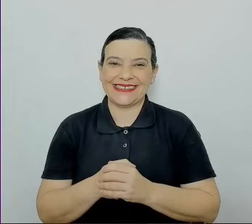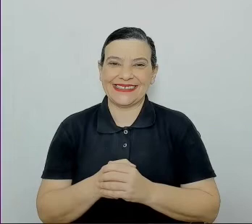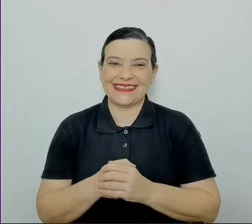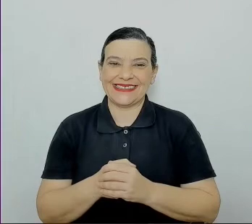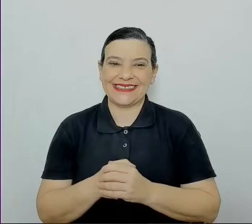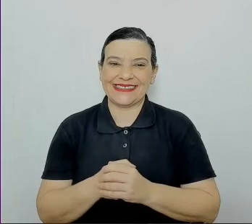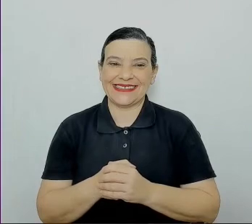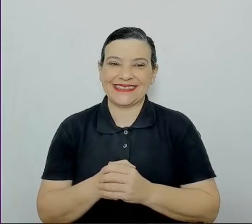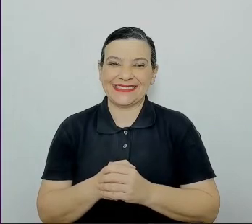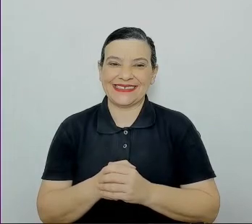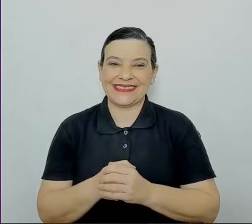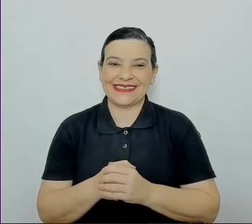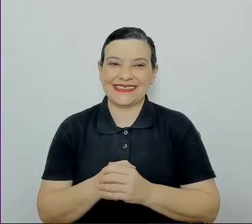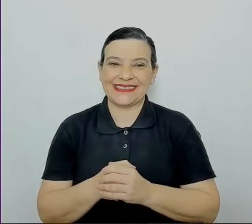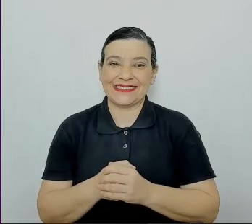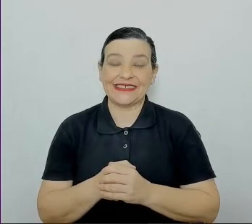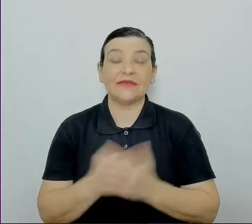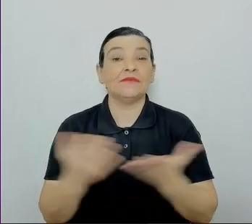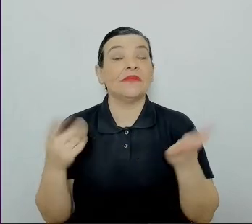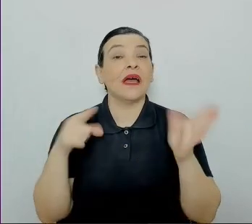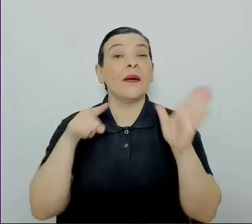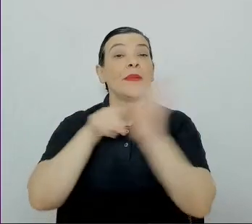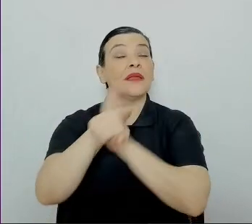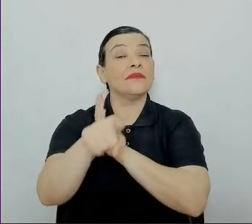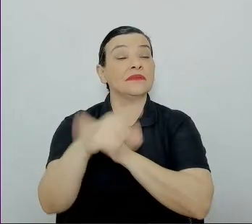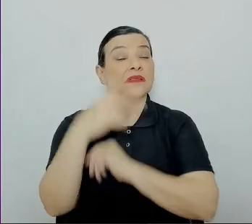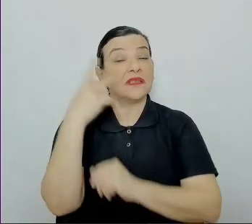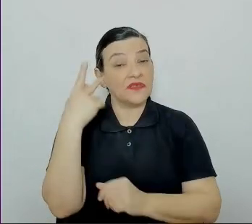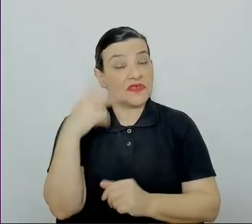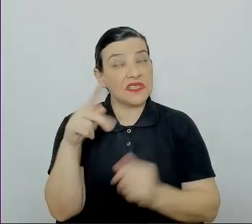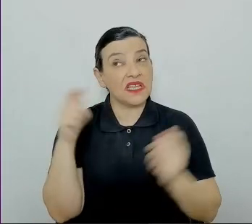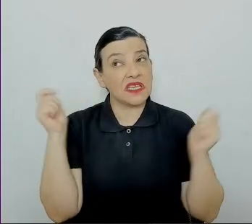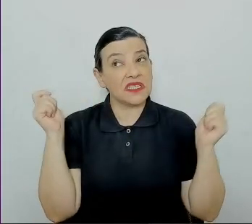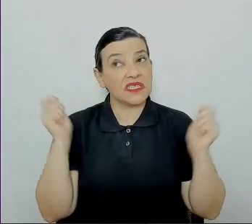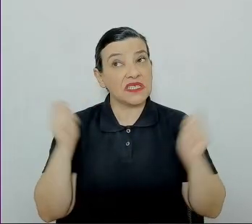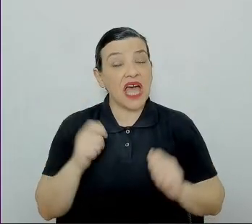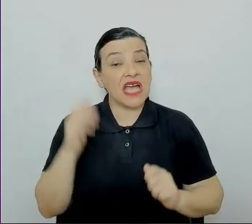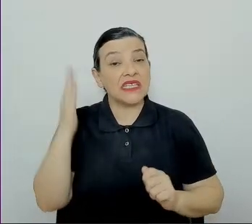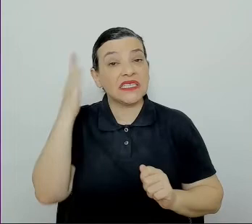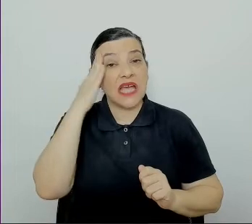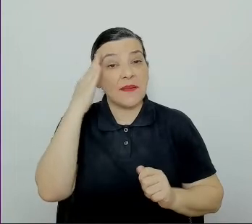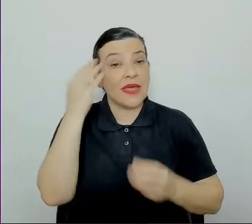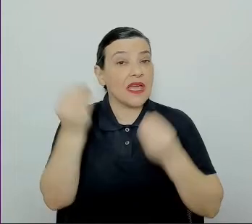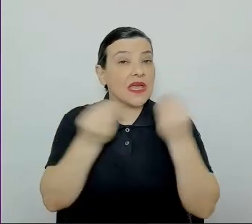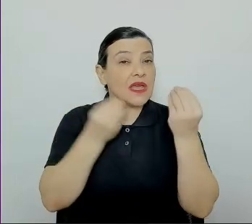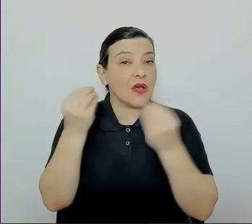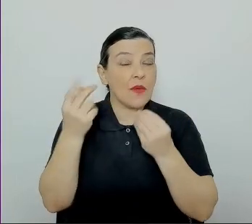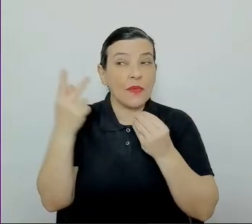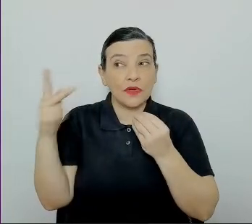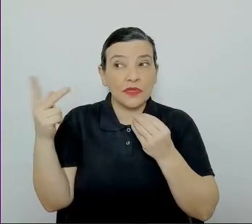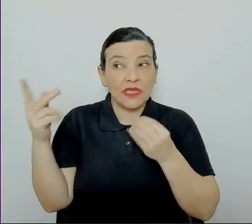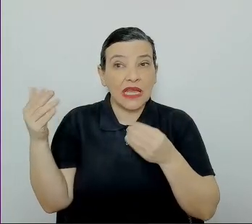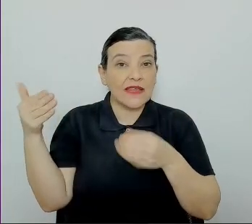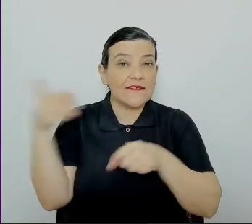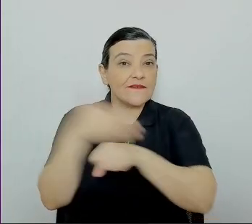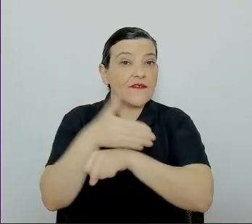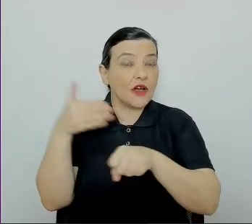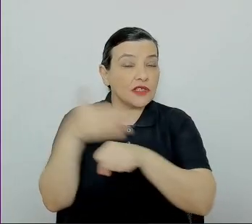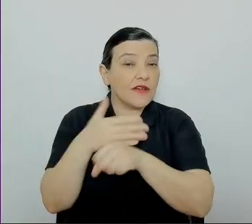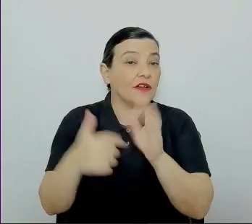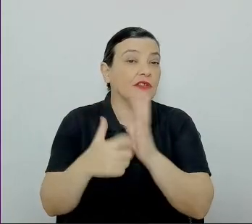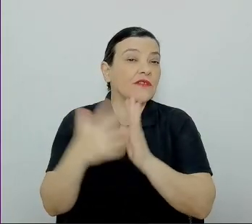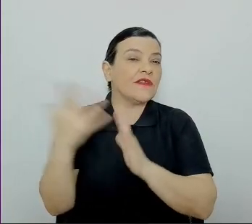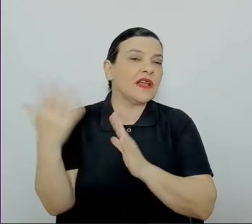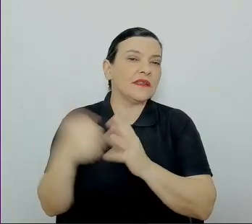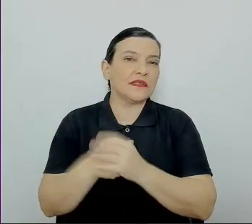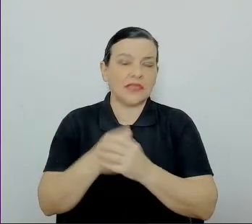Beleza. E quais são as perguntas que você pode fazer de retenção? A frequência de uso, com que frequência as pessoas